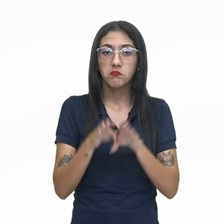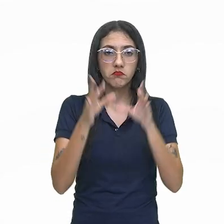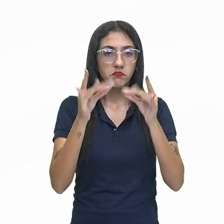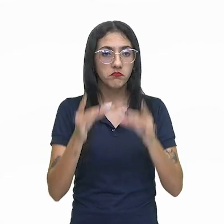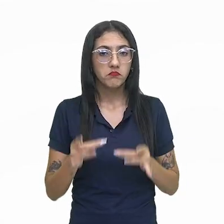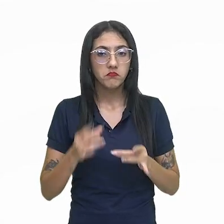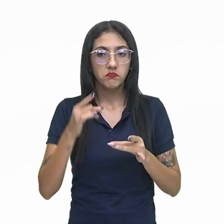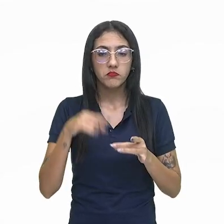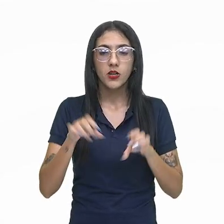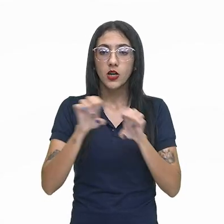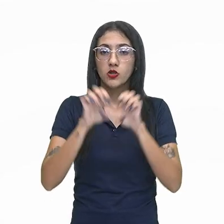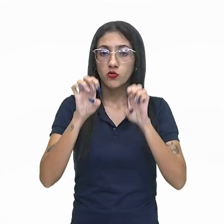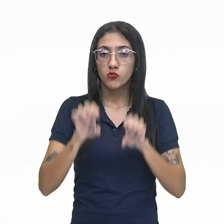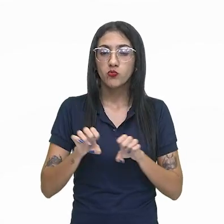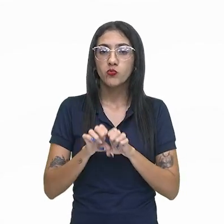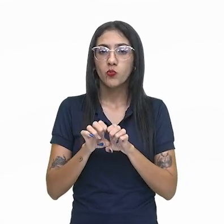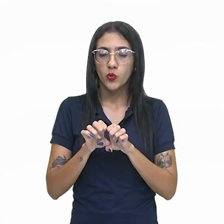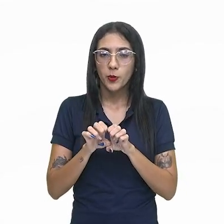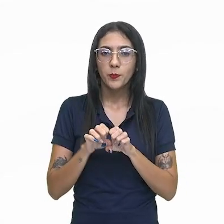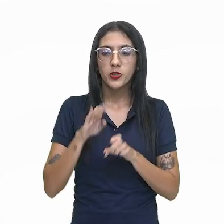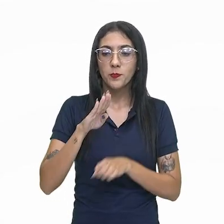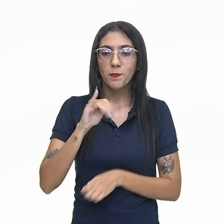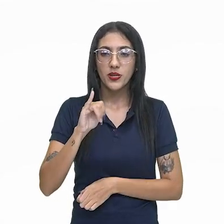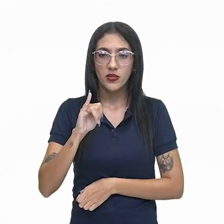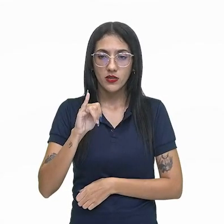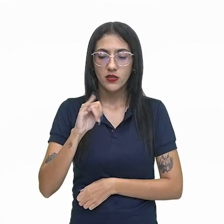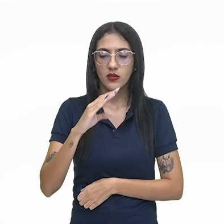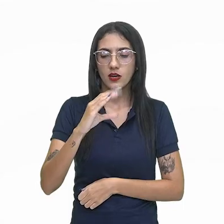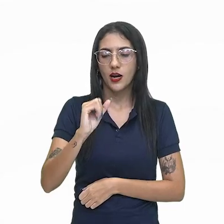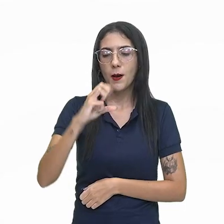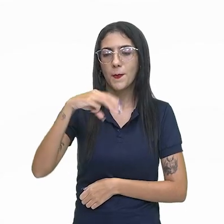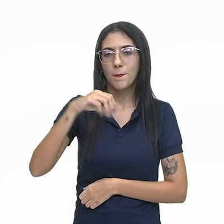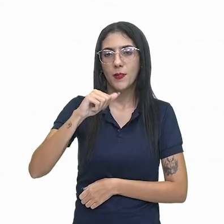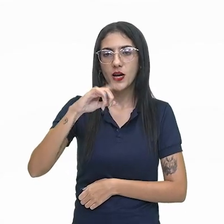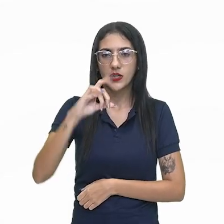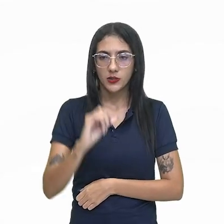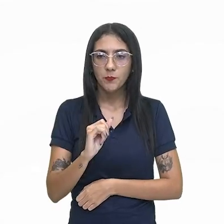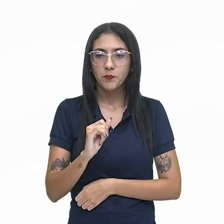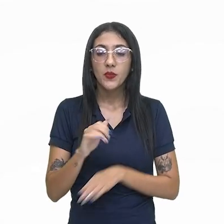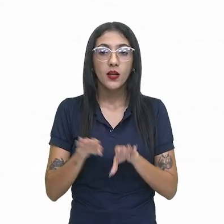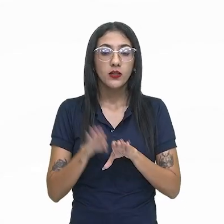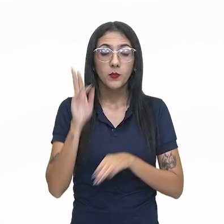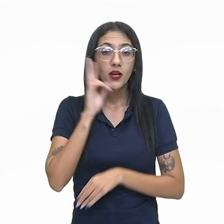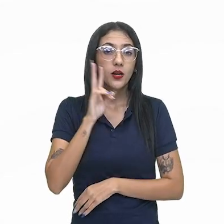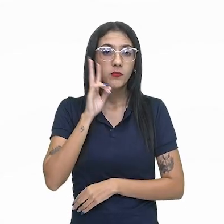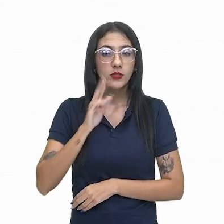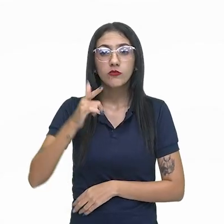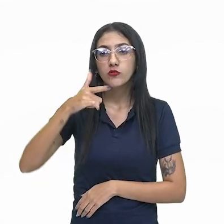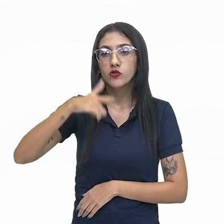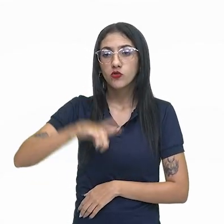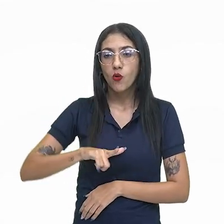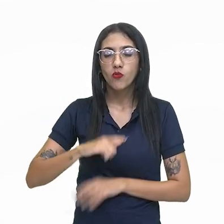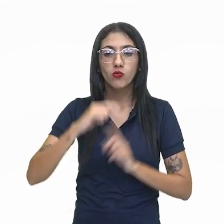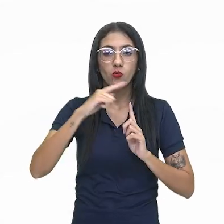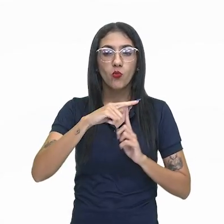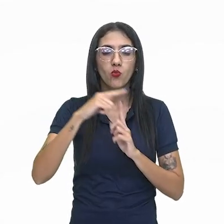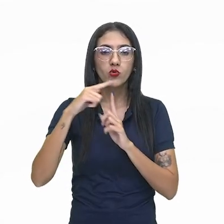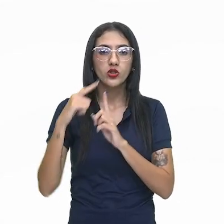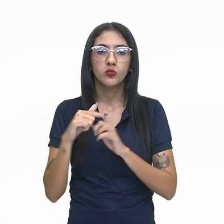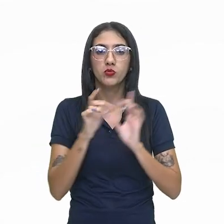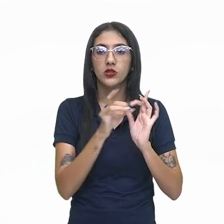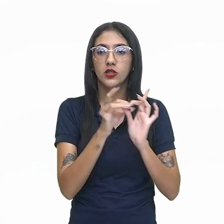dessa estrutura bicamada lipídica e relembrando aí os tipos de transportes que passam